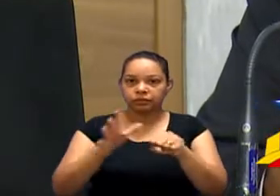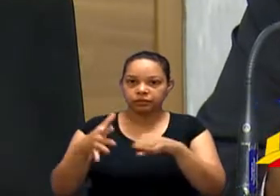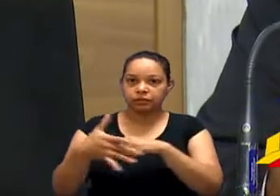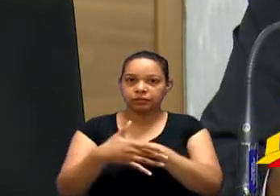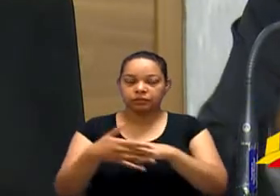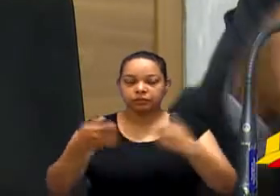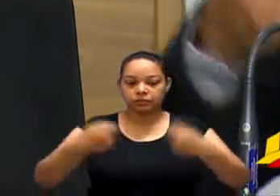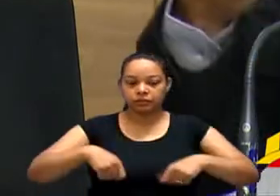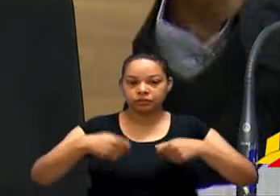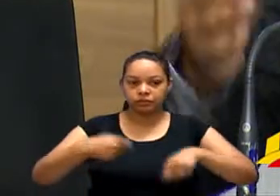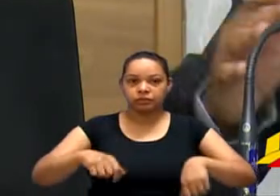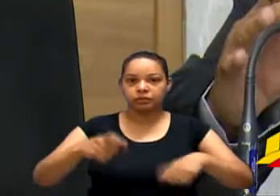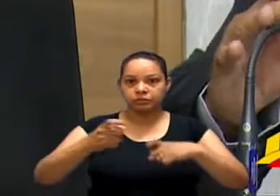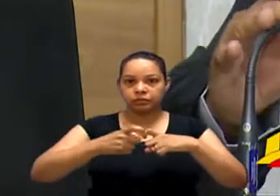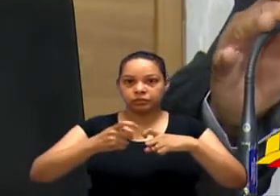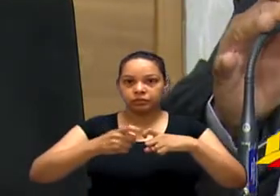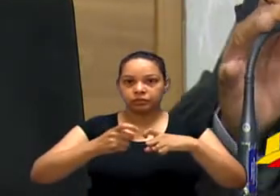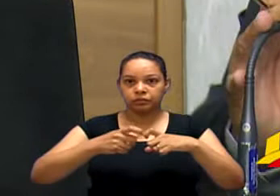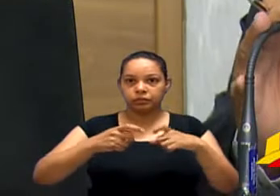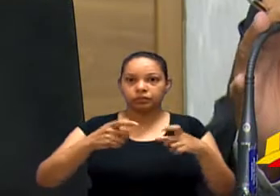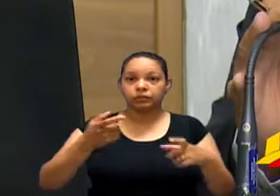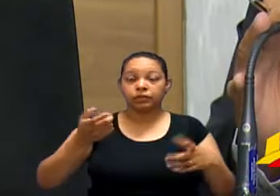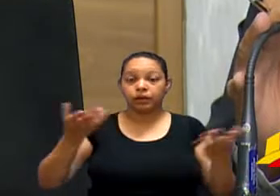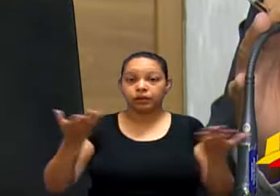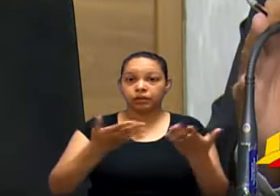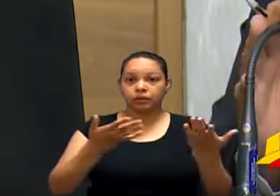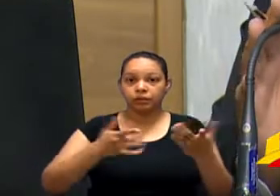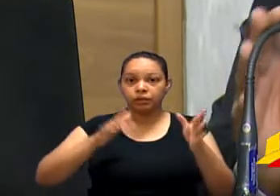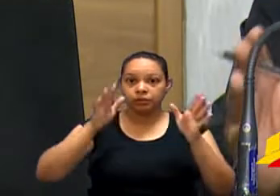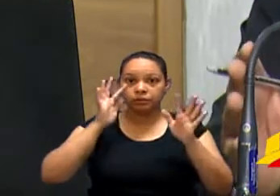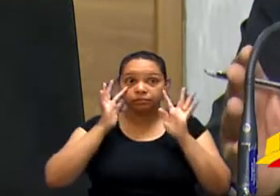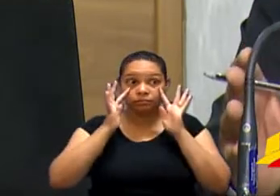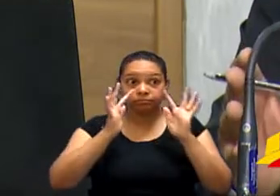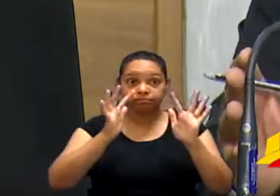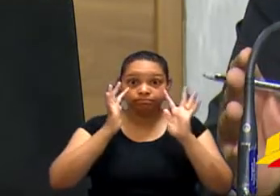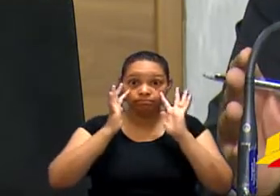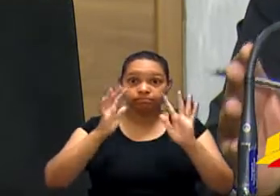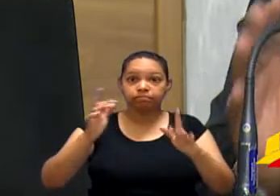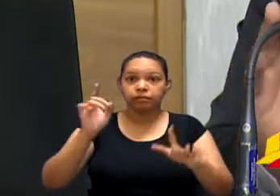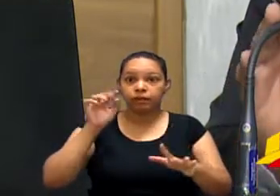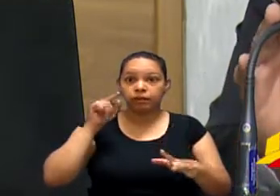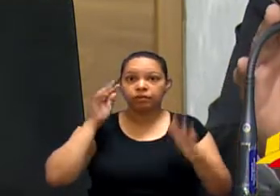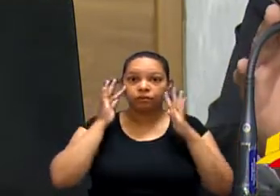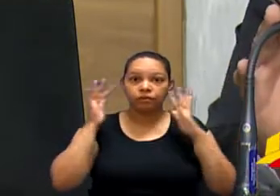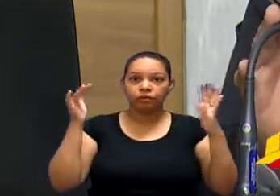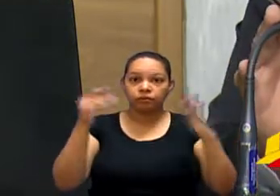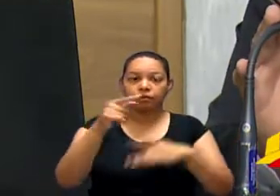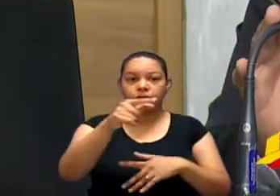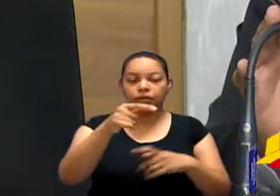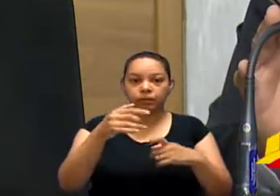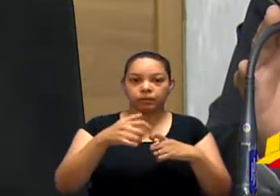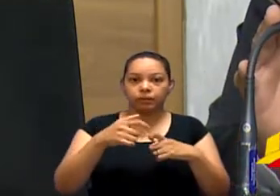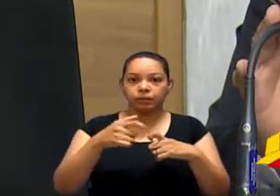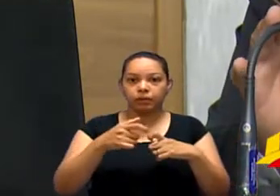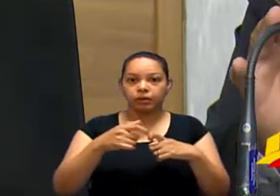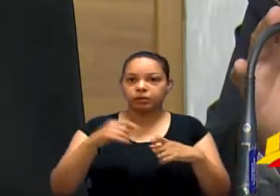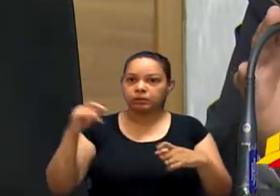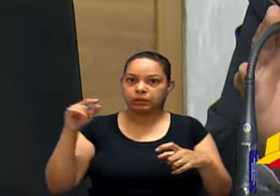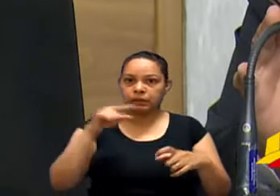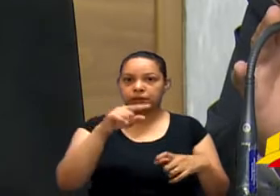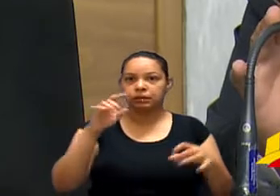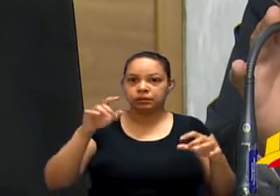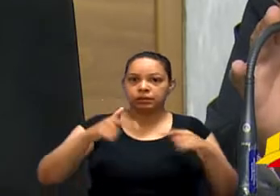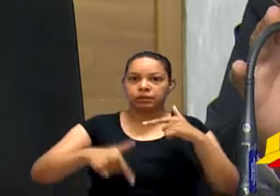começamos a enxergar melhor até né porque a gente viu que da Necessidade que temos né o pessoal os doutores os